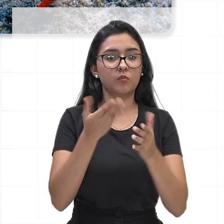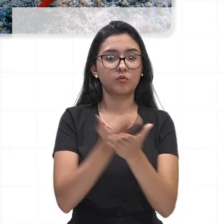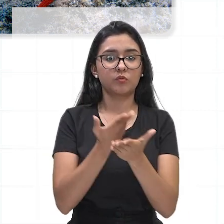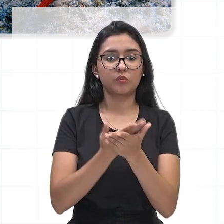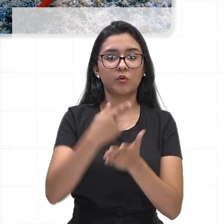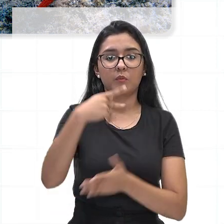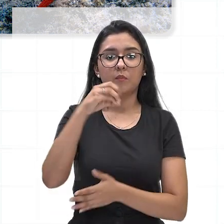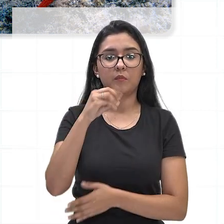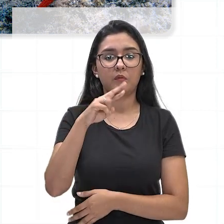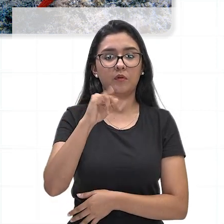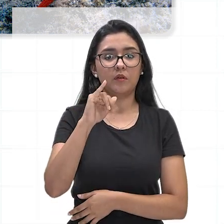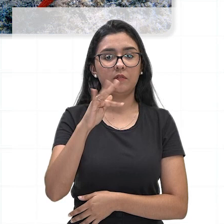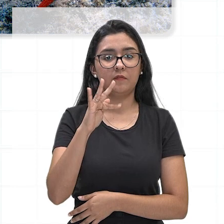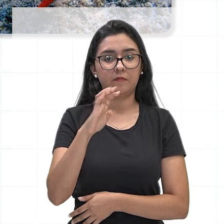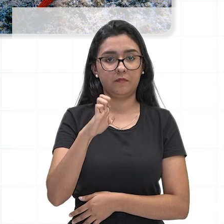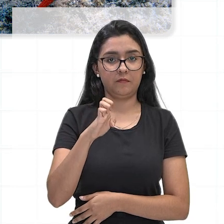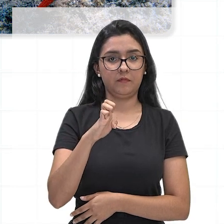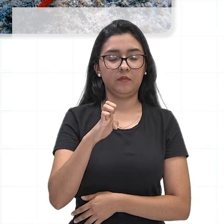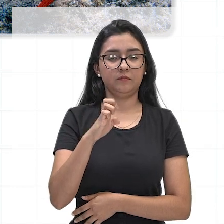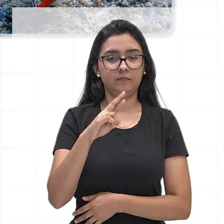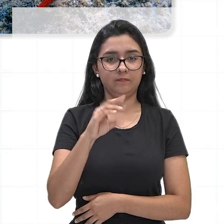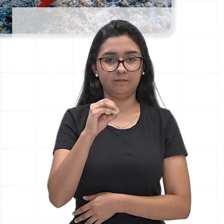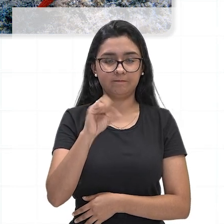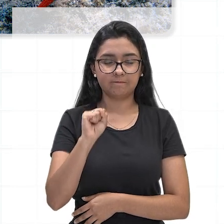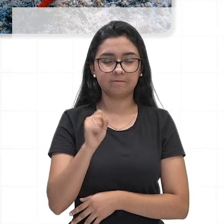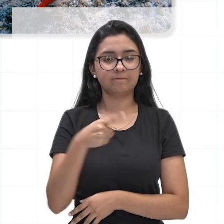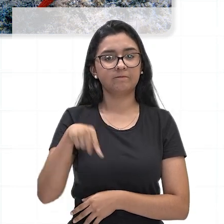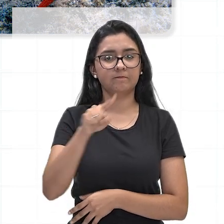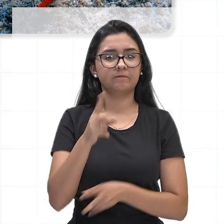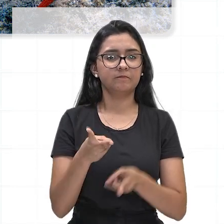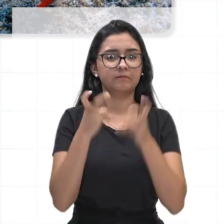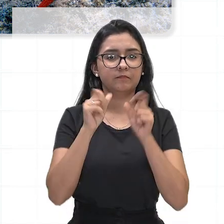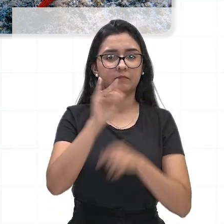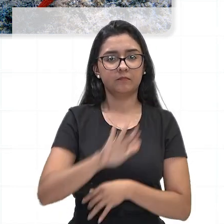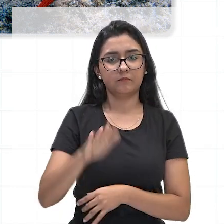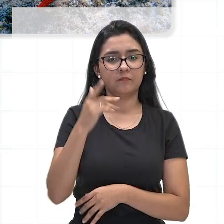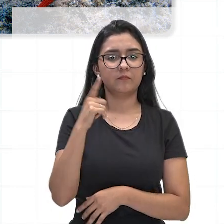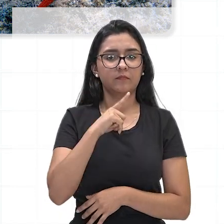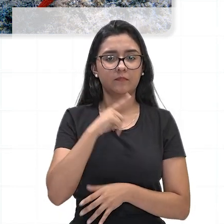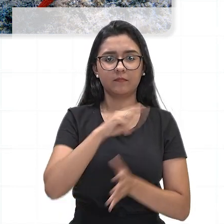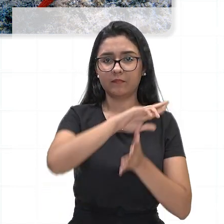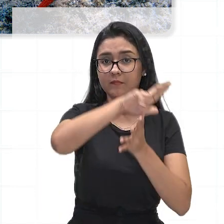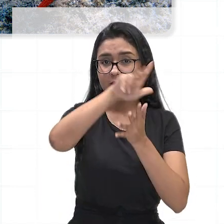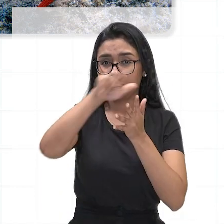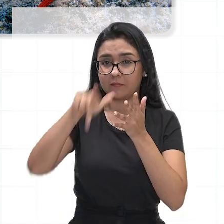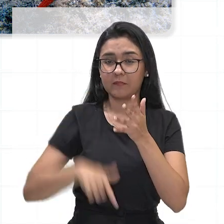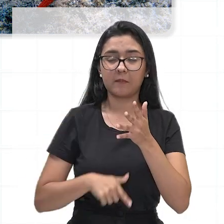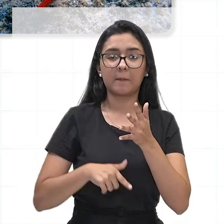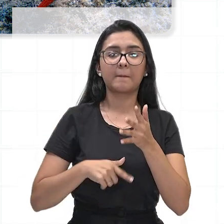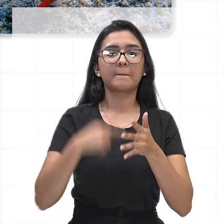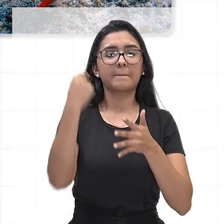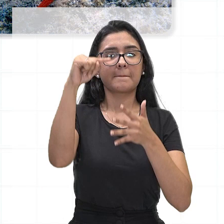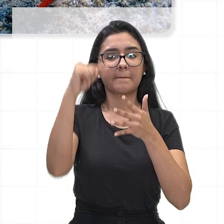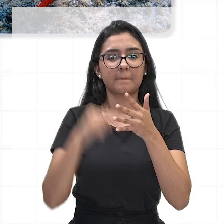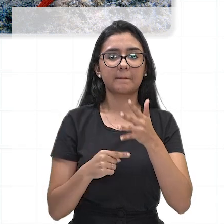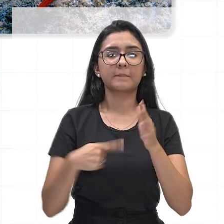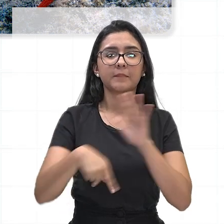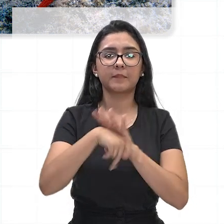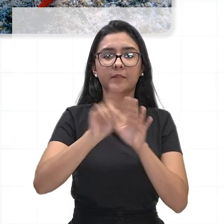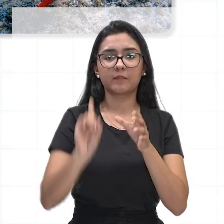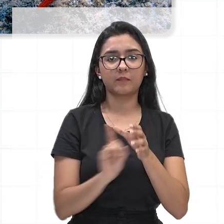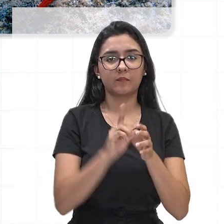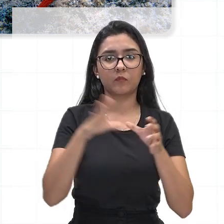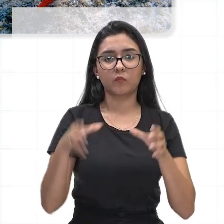são invertebrados, certo? Então, a gente observa aí na imagem que existem vários seres que pertencem ao